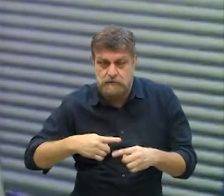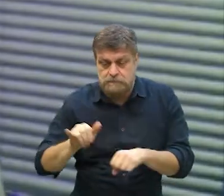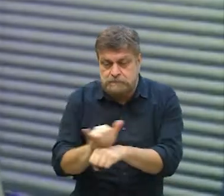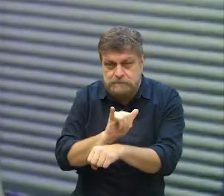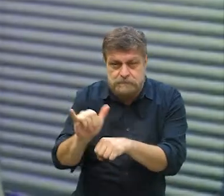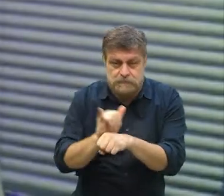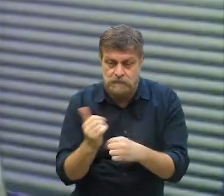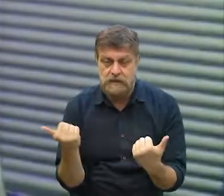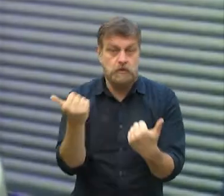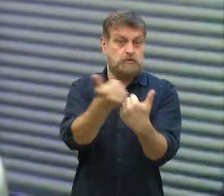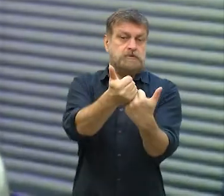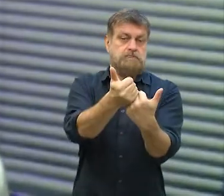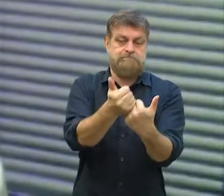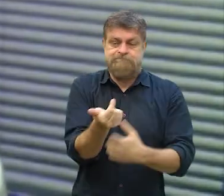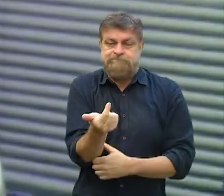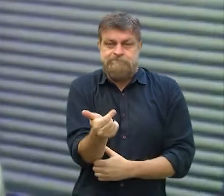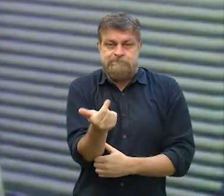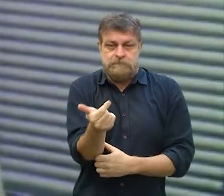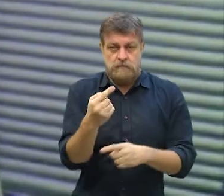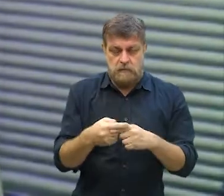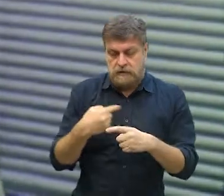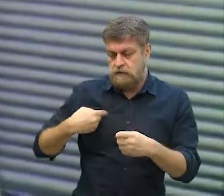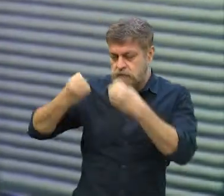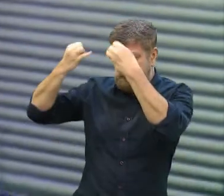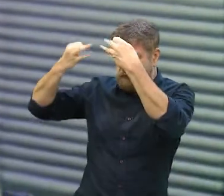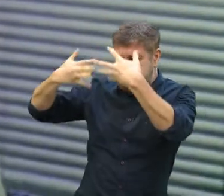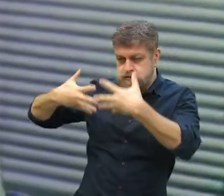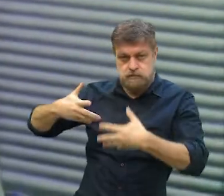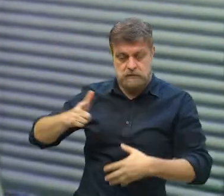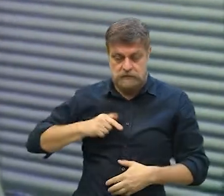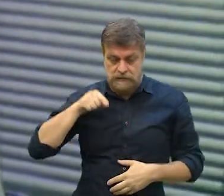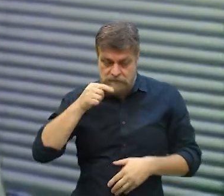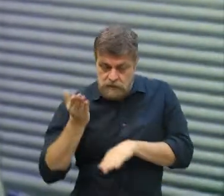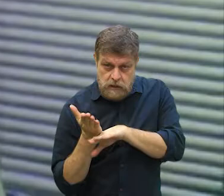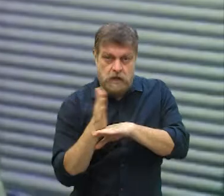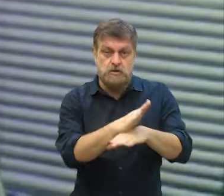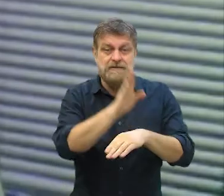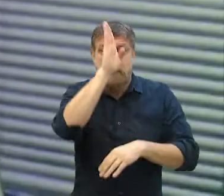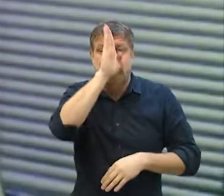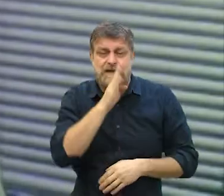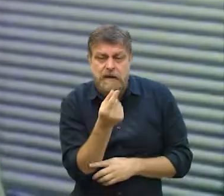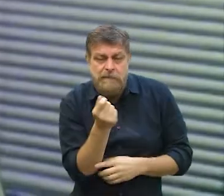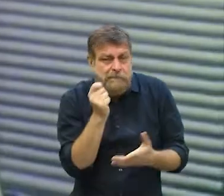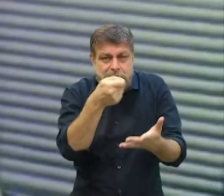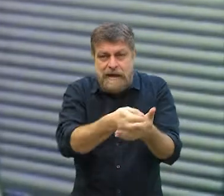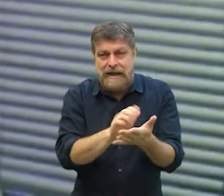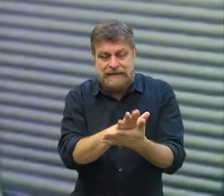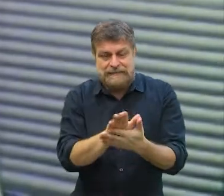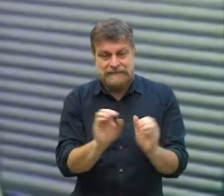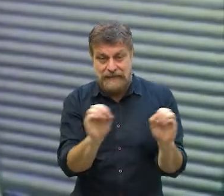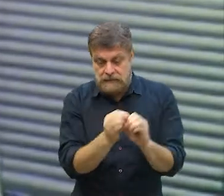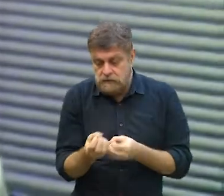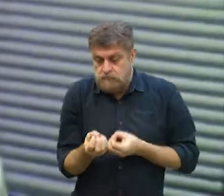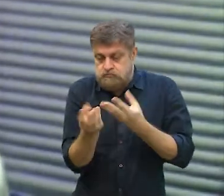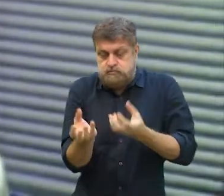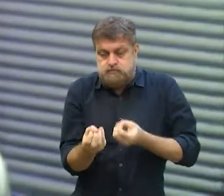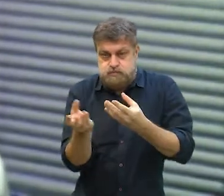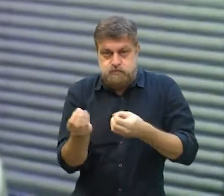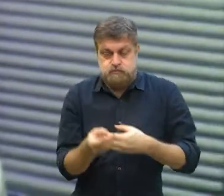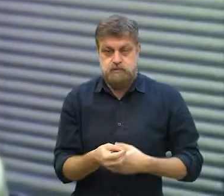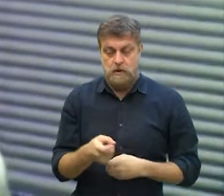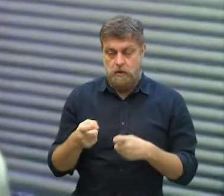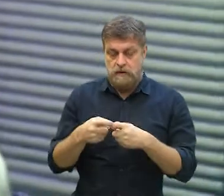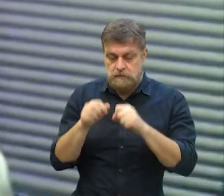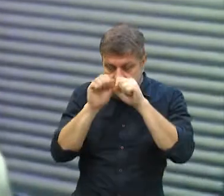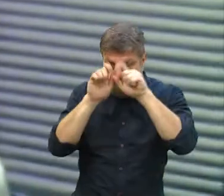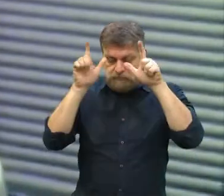realmente para a gente pensar em outra coisa que substitua, justamente por tudo isso que eu expliquei. É um exame físico que não tem custo, traz muitas